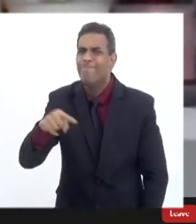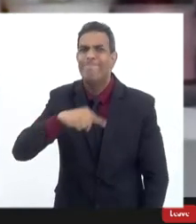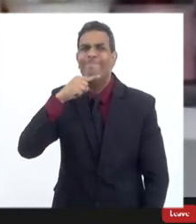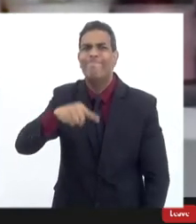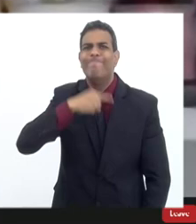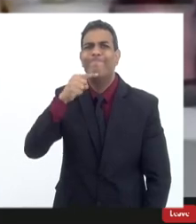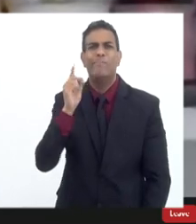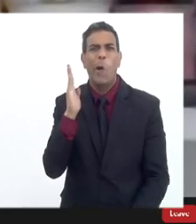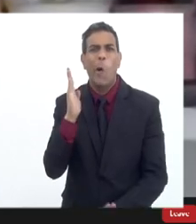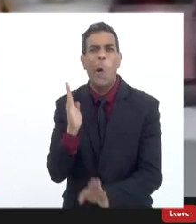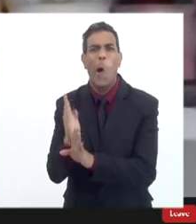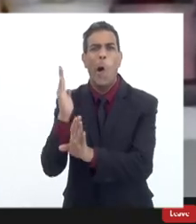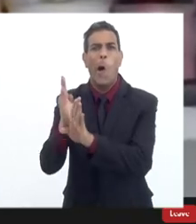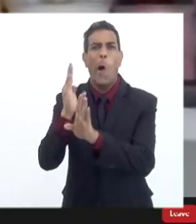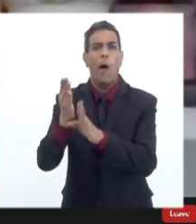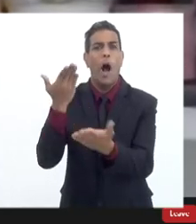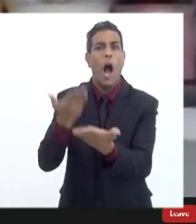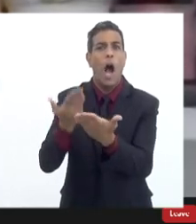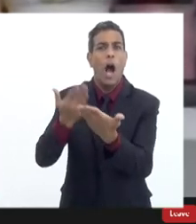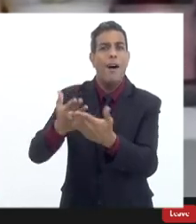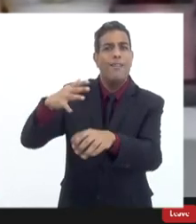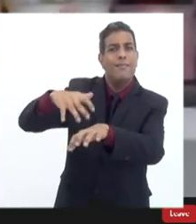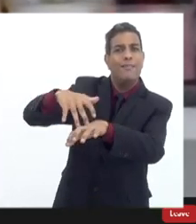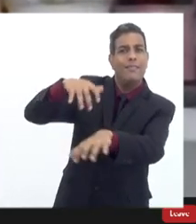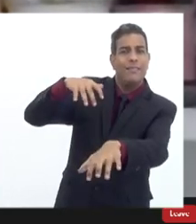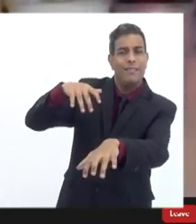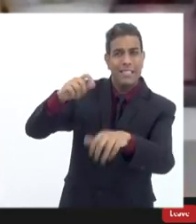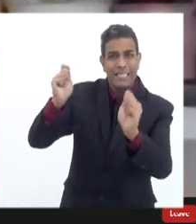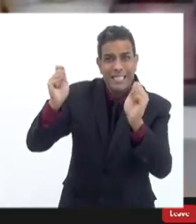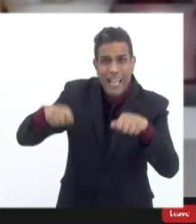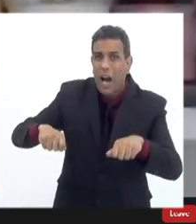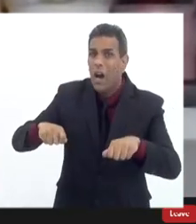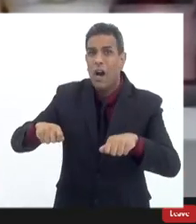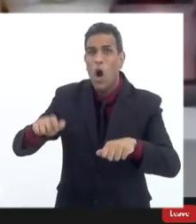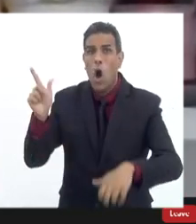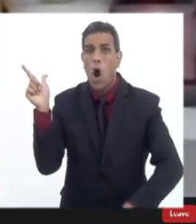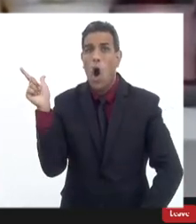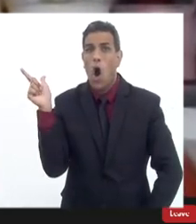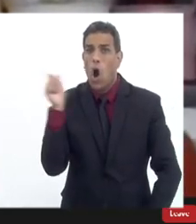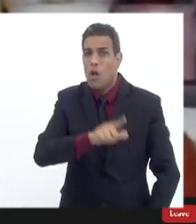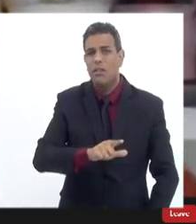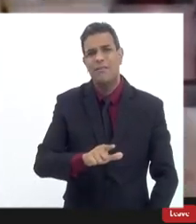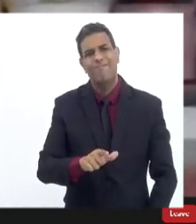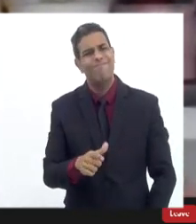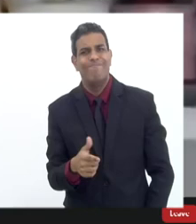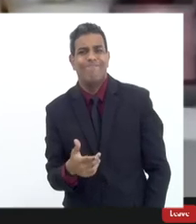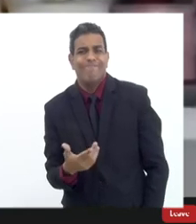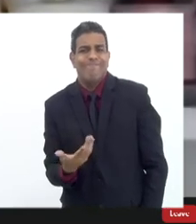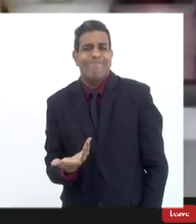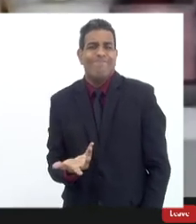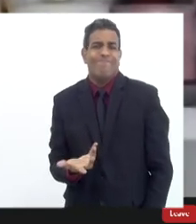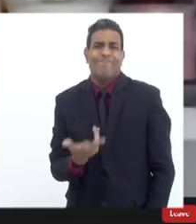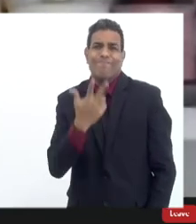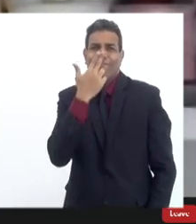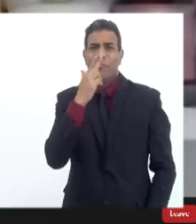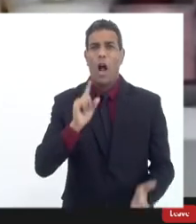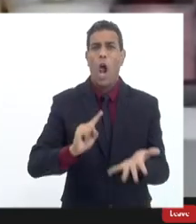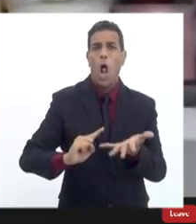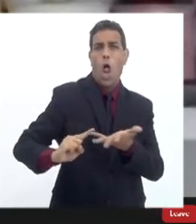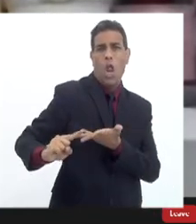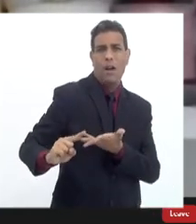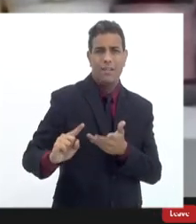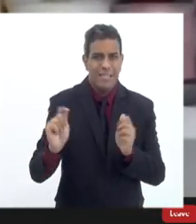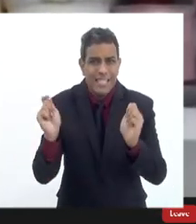Elas identificaram que o ensino remoto não deu certo, não é? Por uma série de razões, não